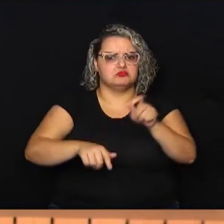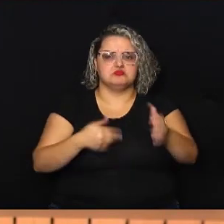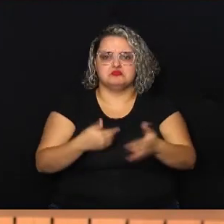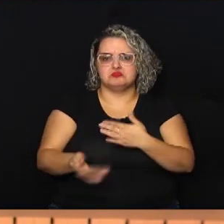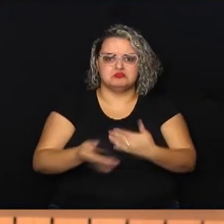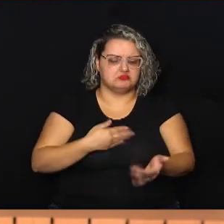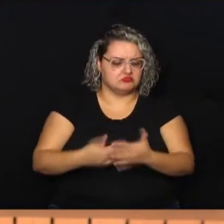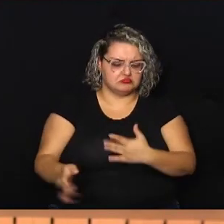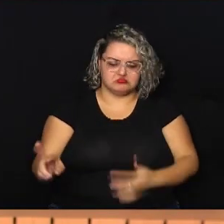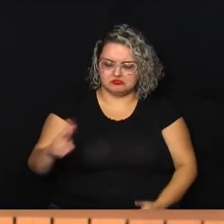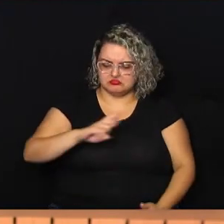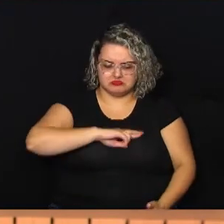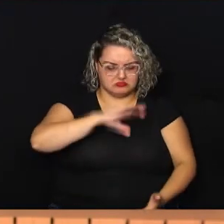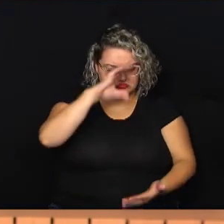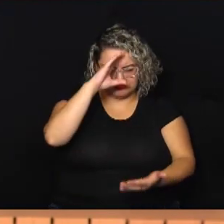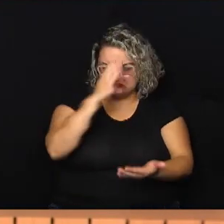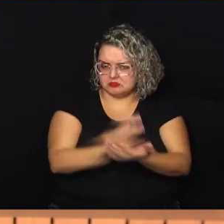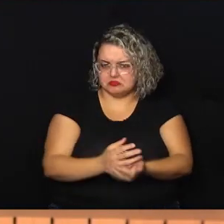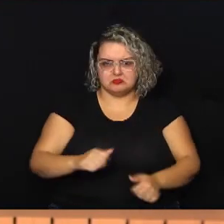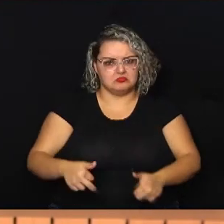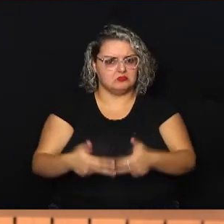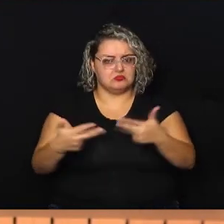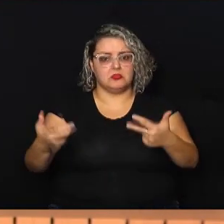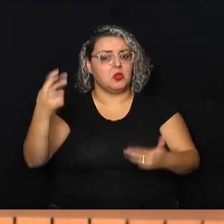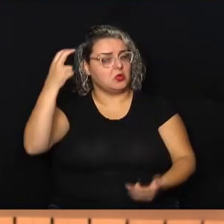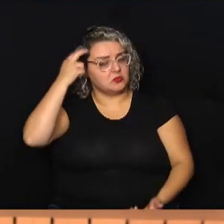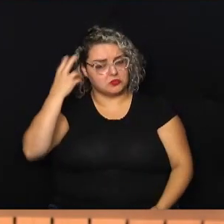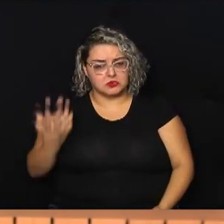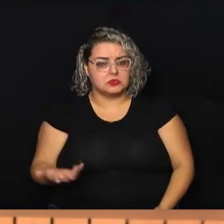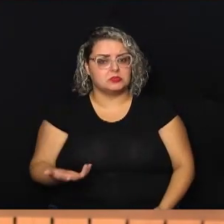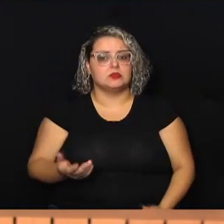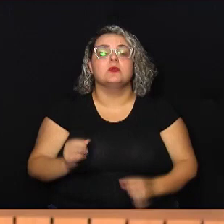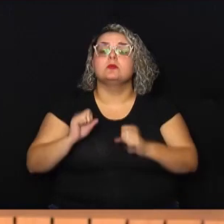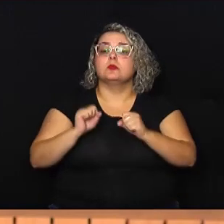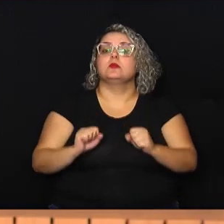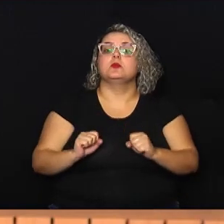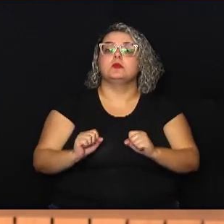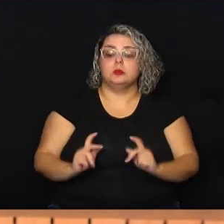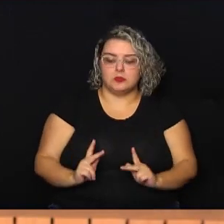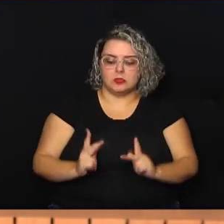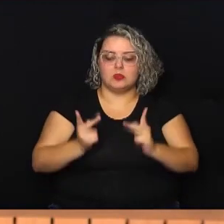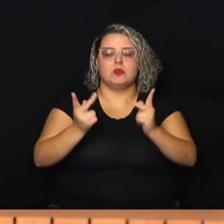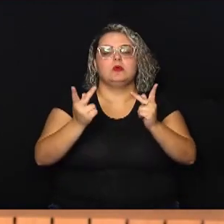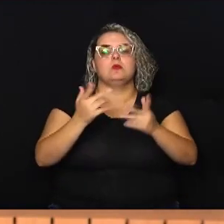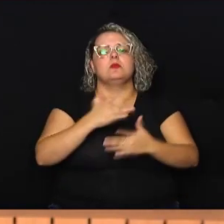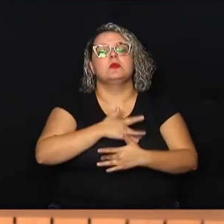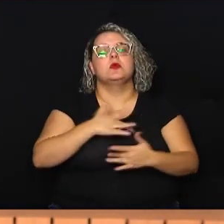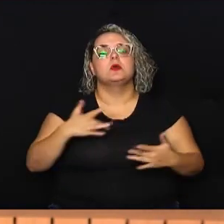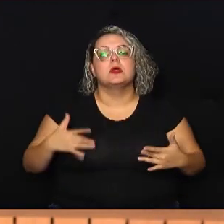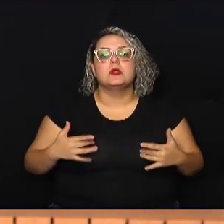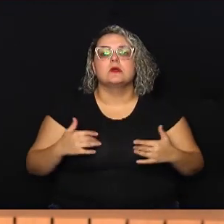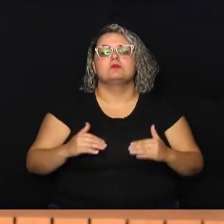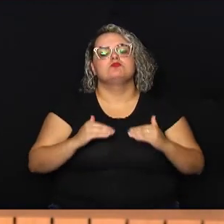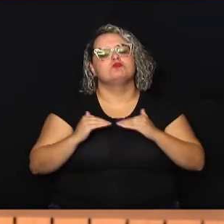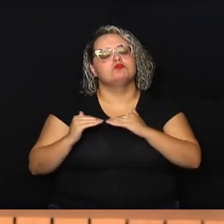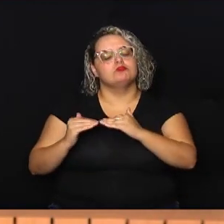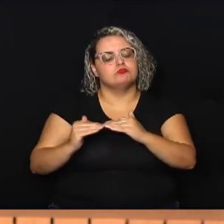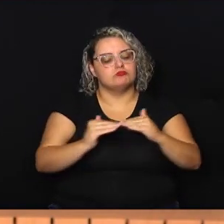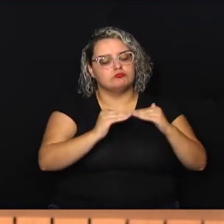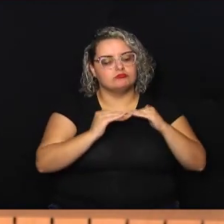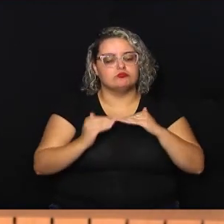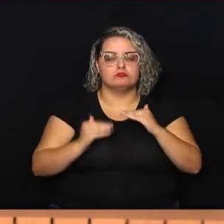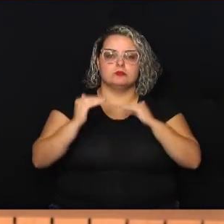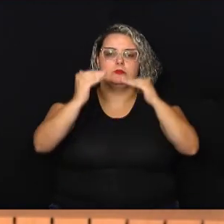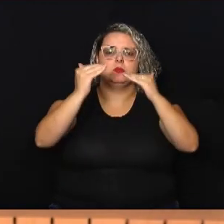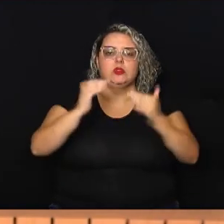independentemente de sua crença, etnia ou cultura, possa conquistar vida saudável, harmoniosa e